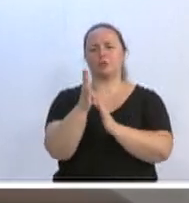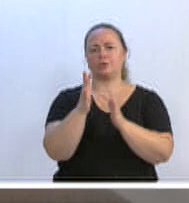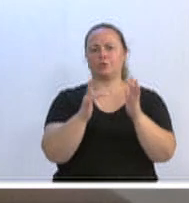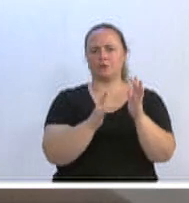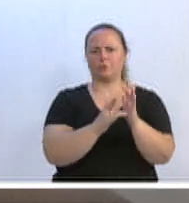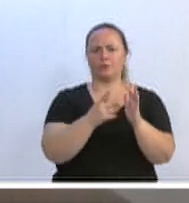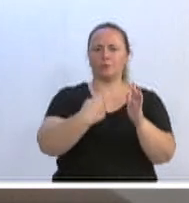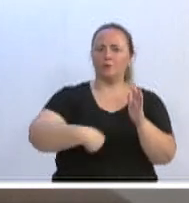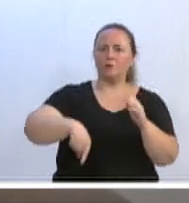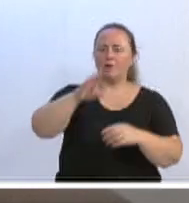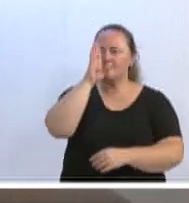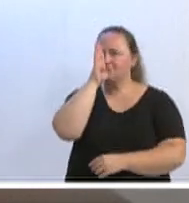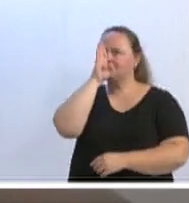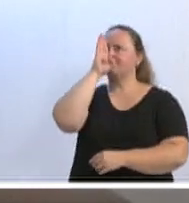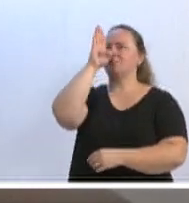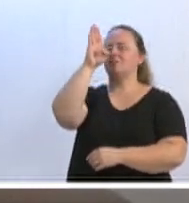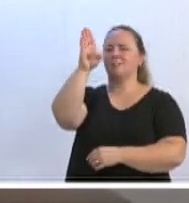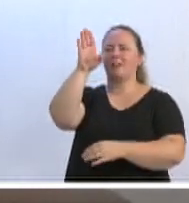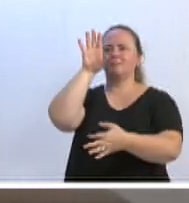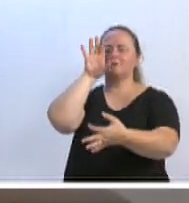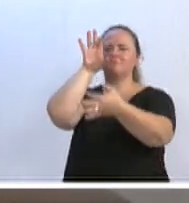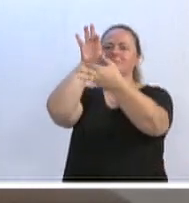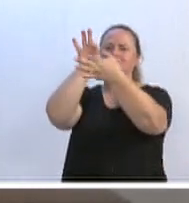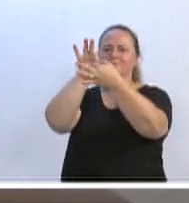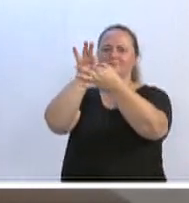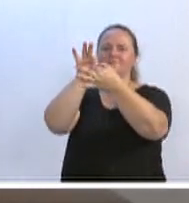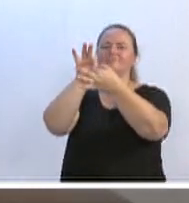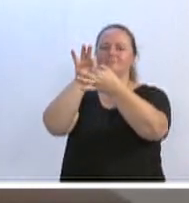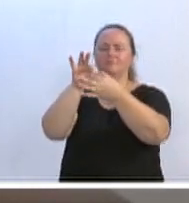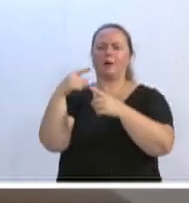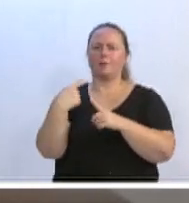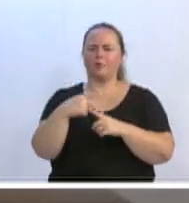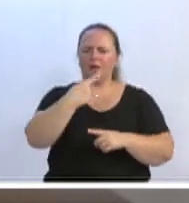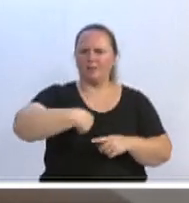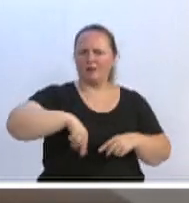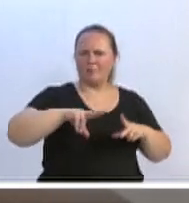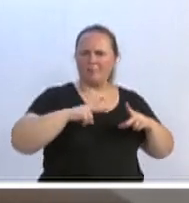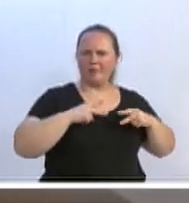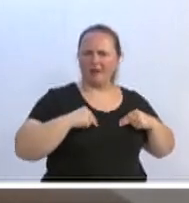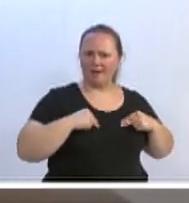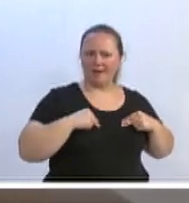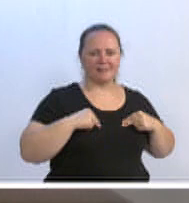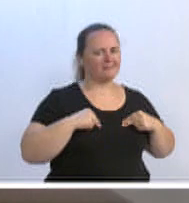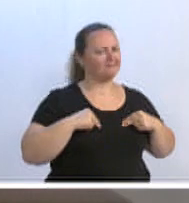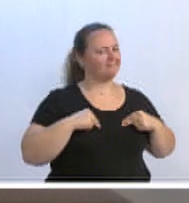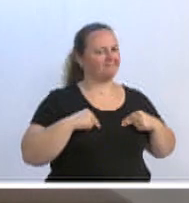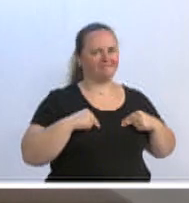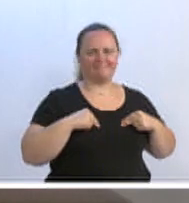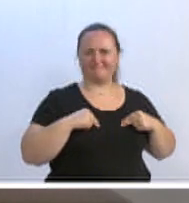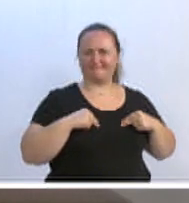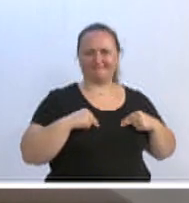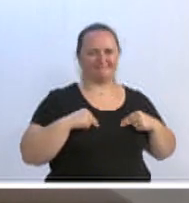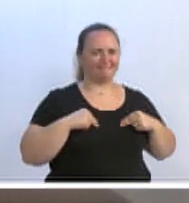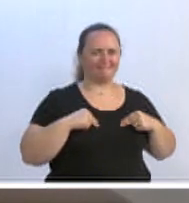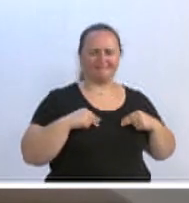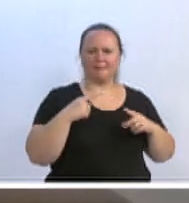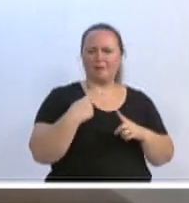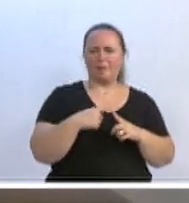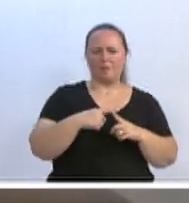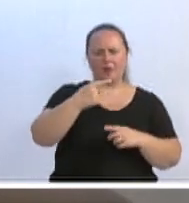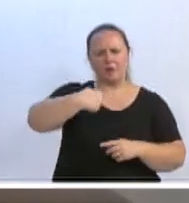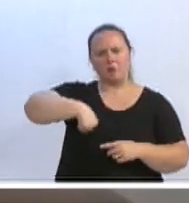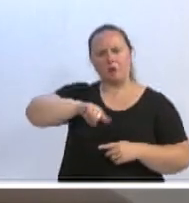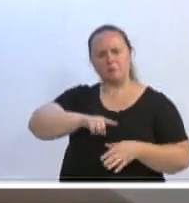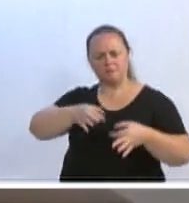à presença do nosso Deus, não pelo nosso mérito, não pela nossa